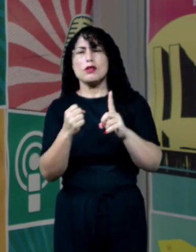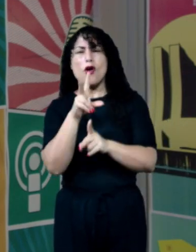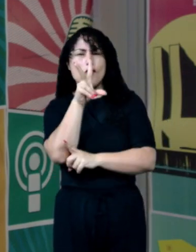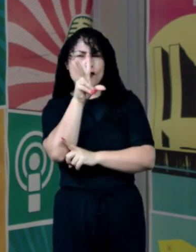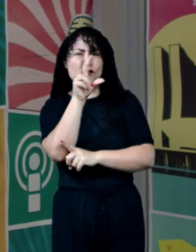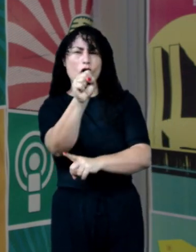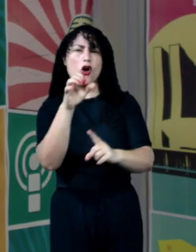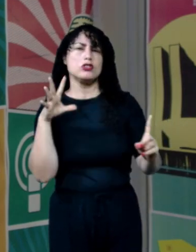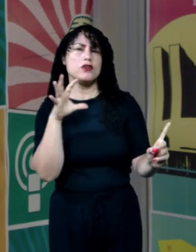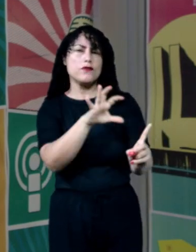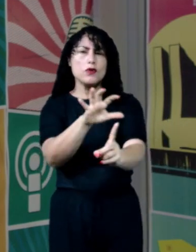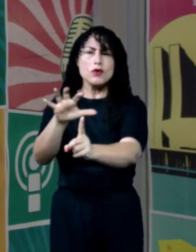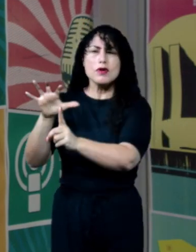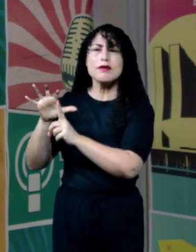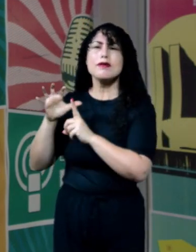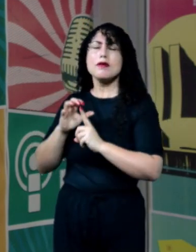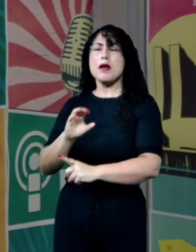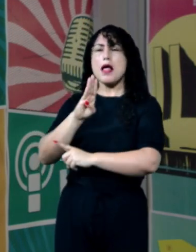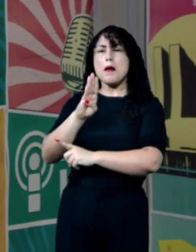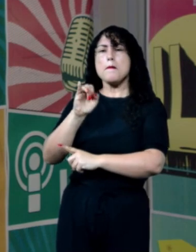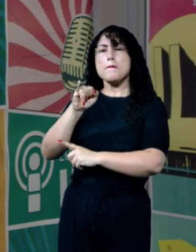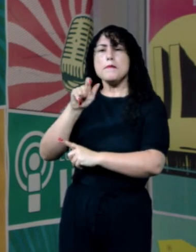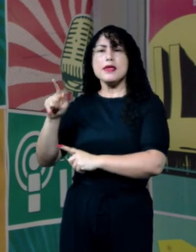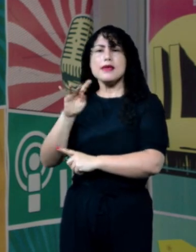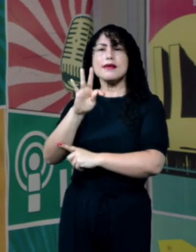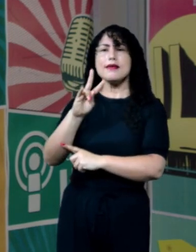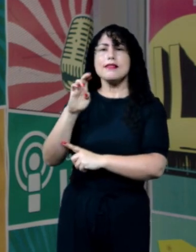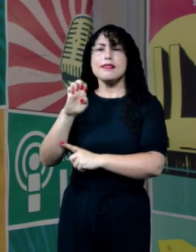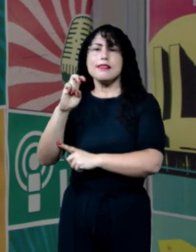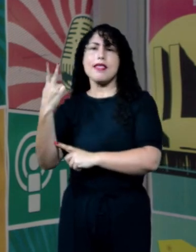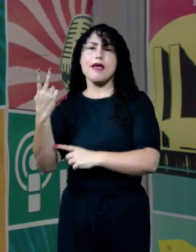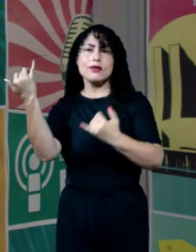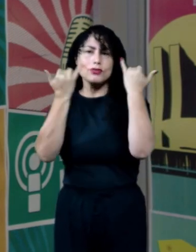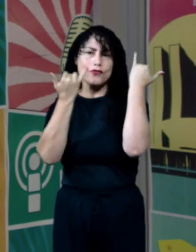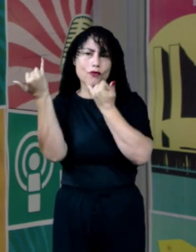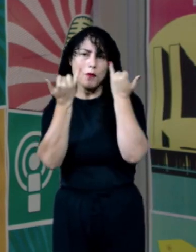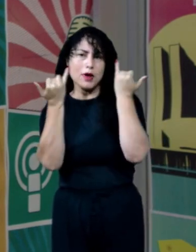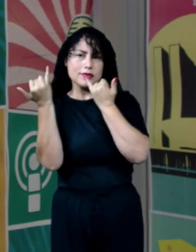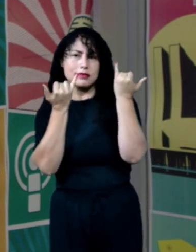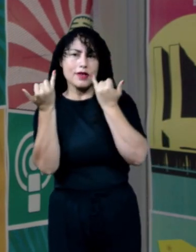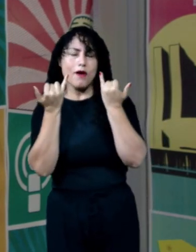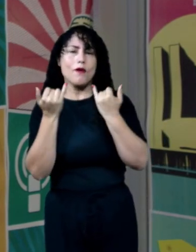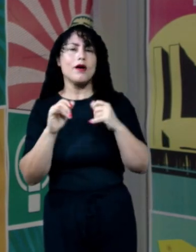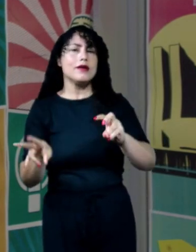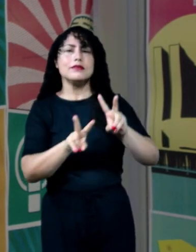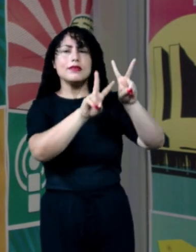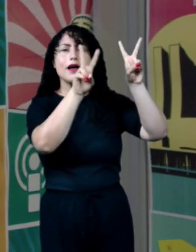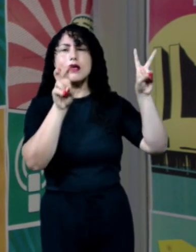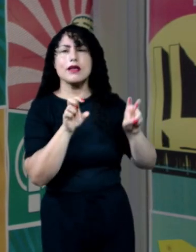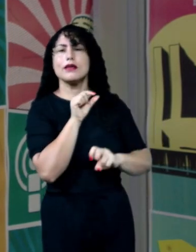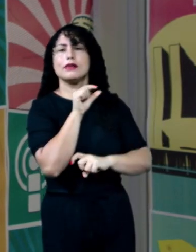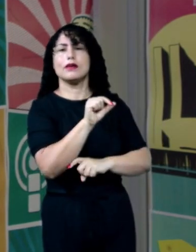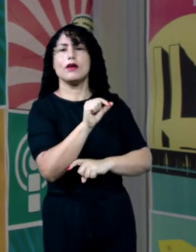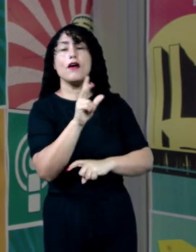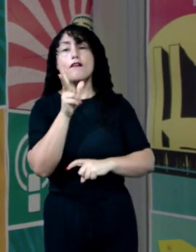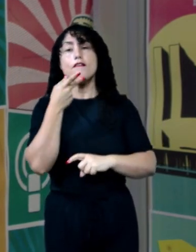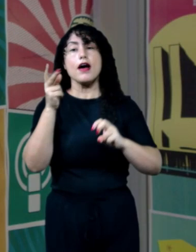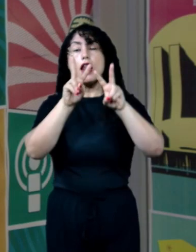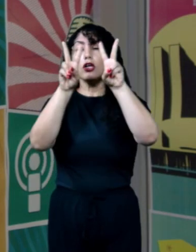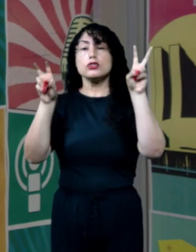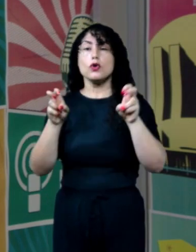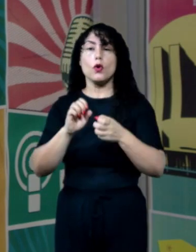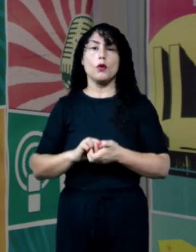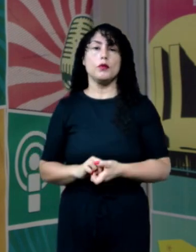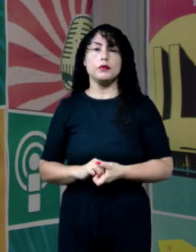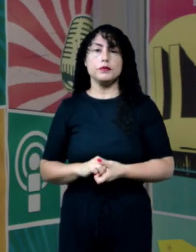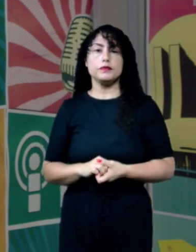fortemente influenciadas pelas big techs de informação. Então, essa que é a questão. A gente fala muito sobre essa questão